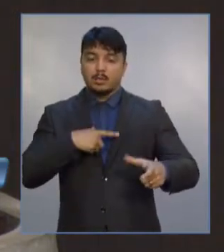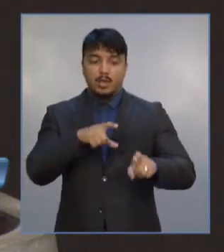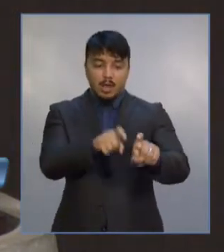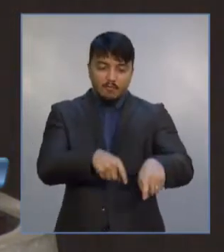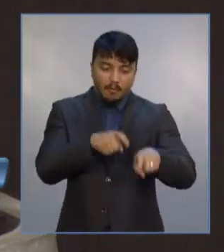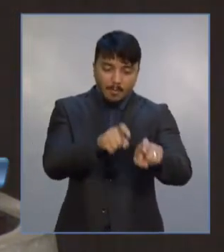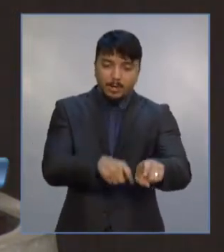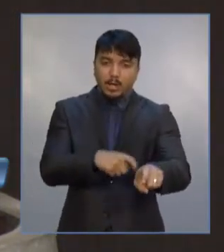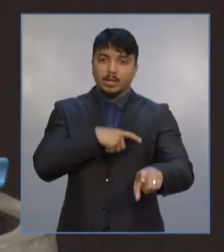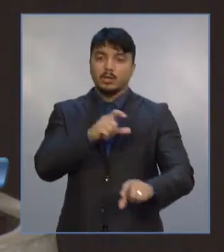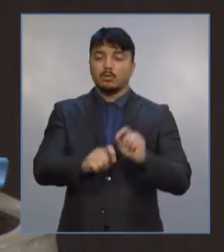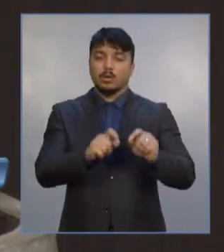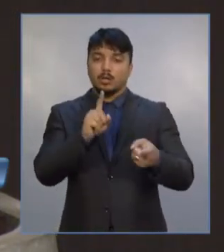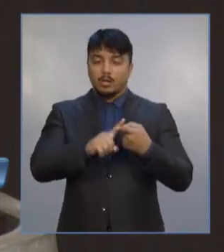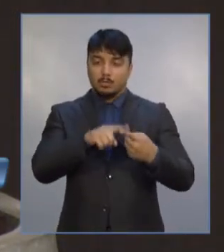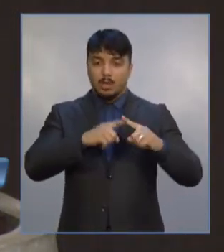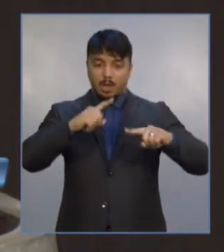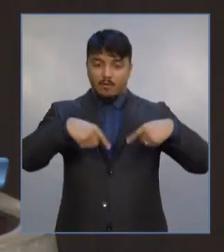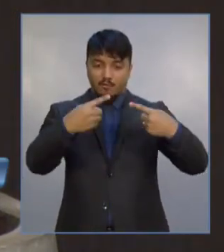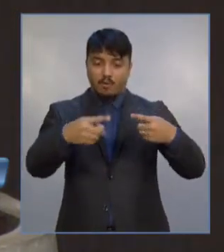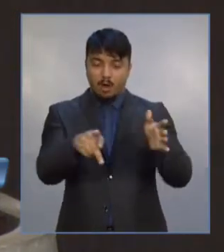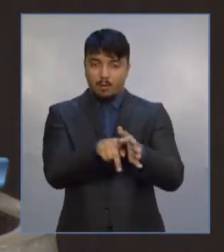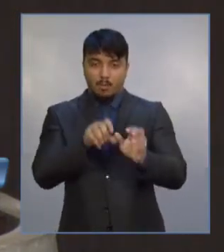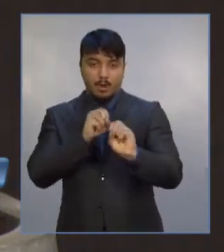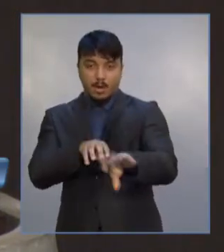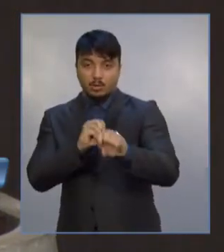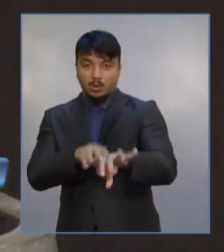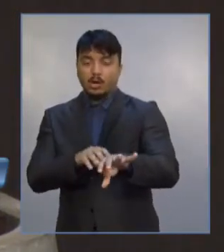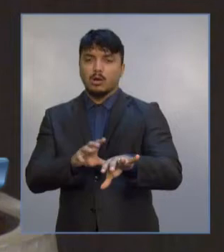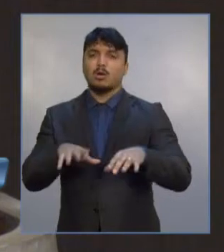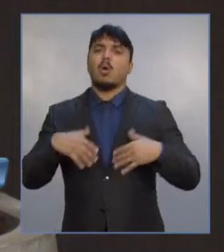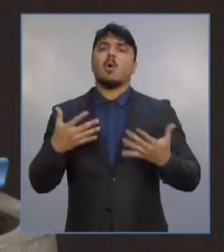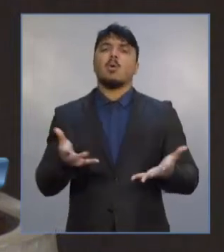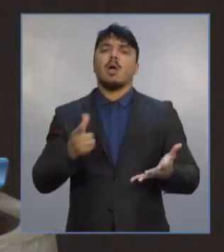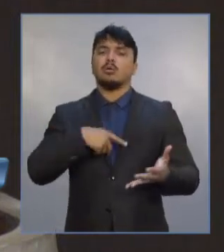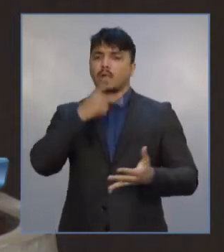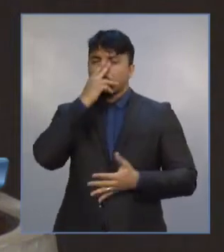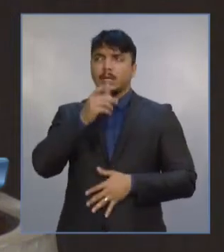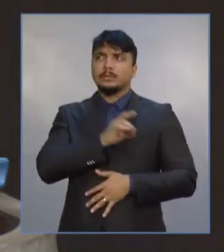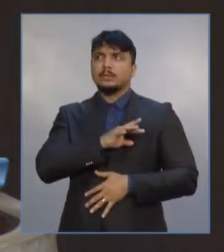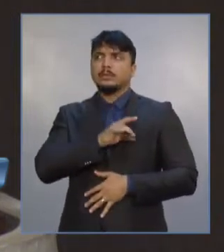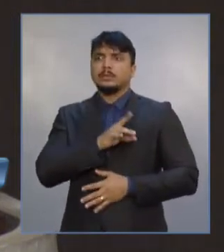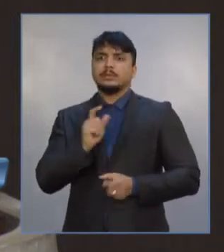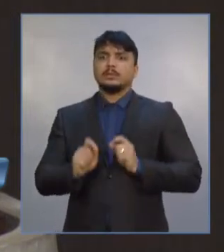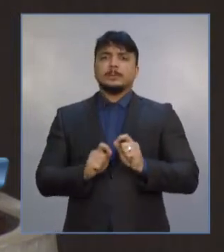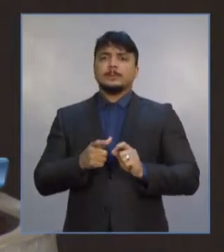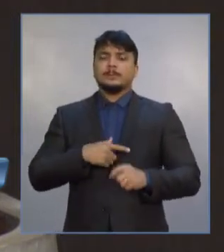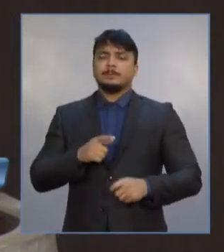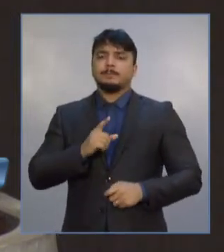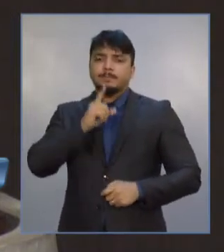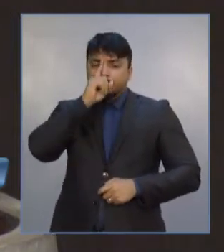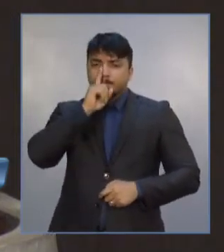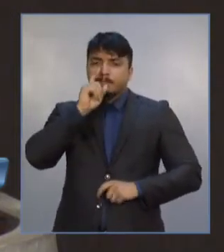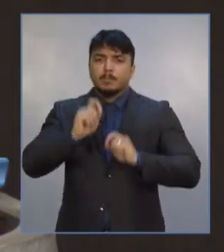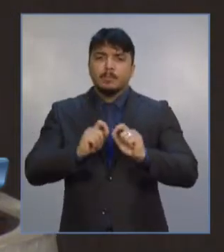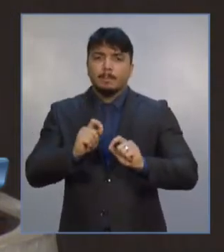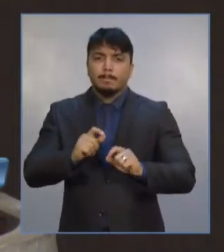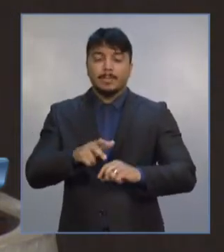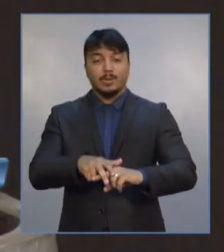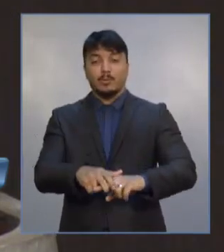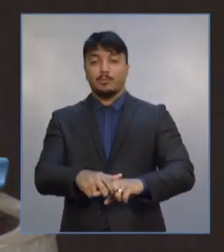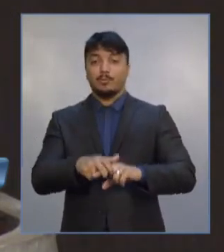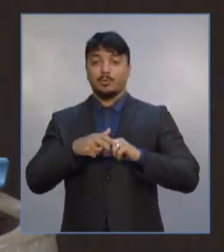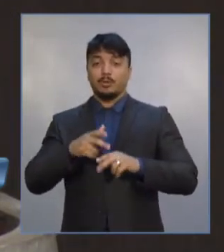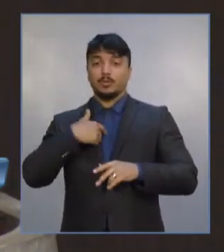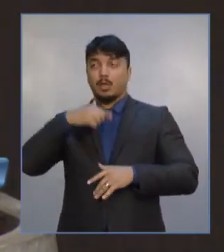agrária, fazer reforma educacional. Qual era o receio? Portanto, chega a ser